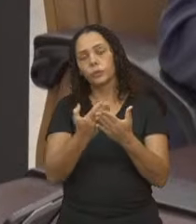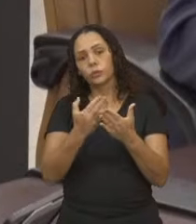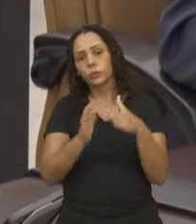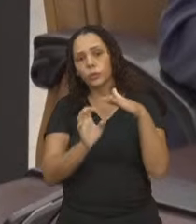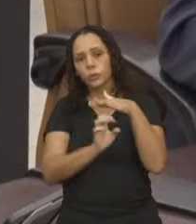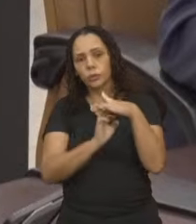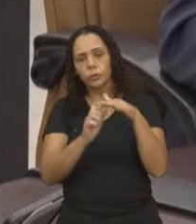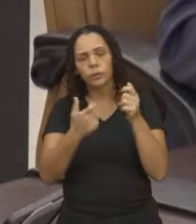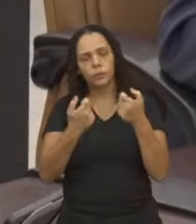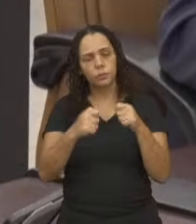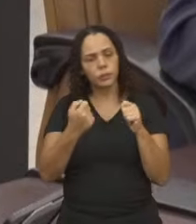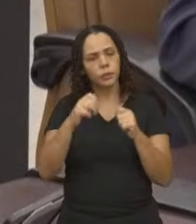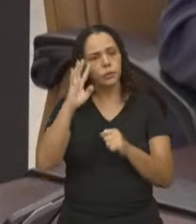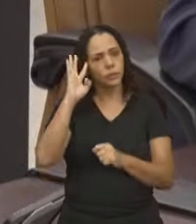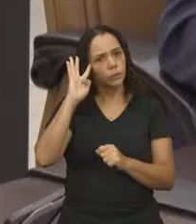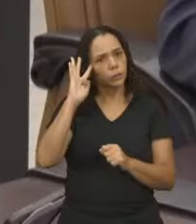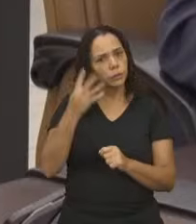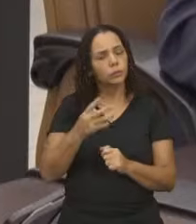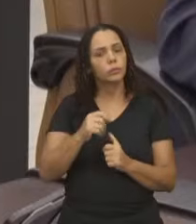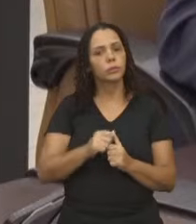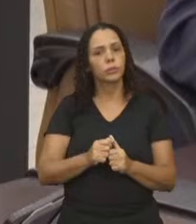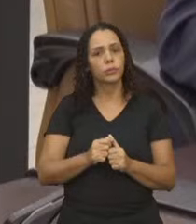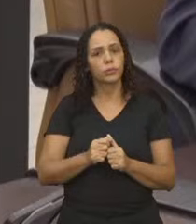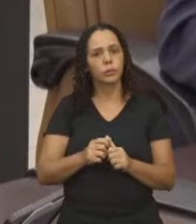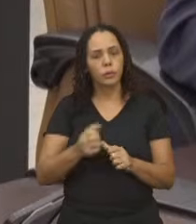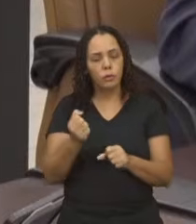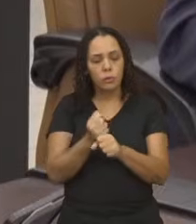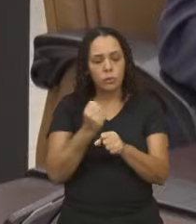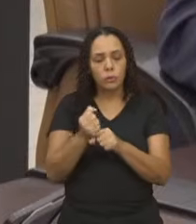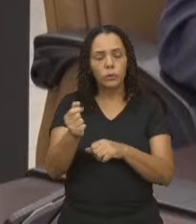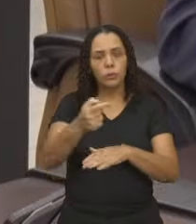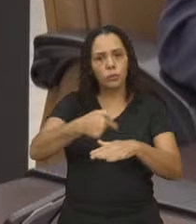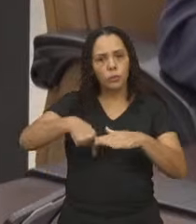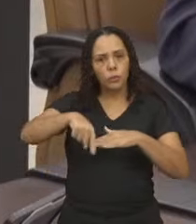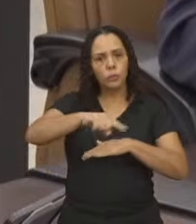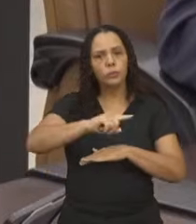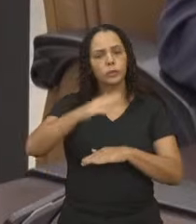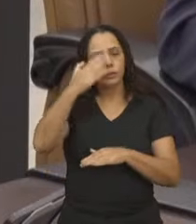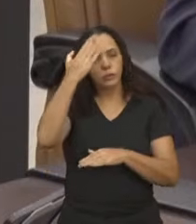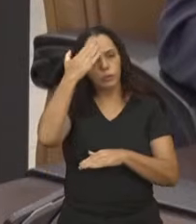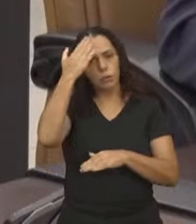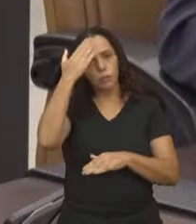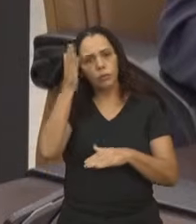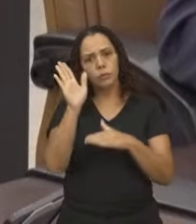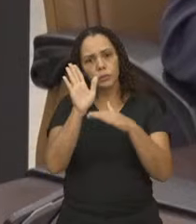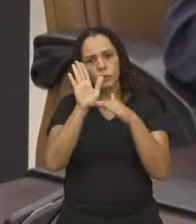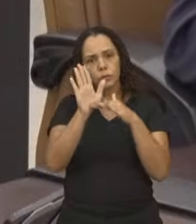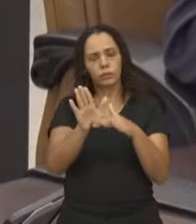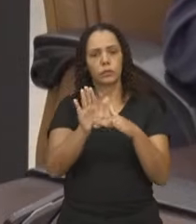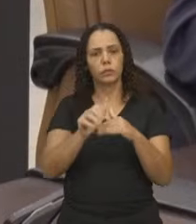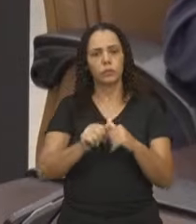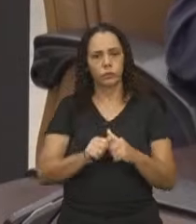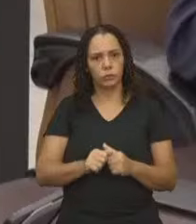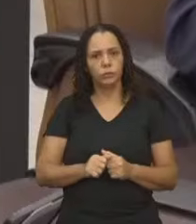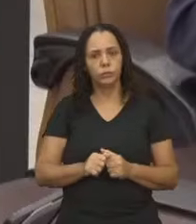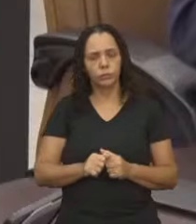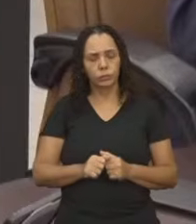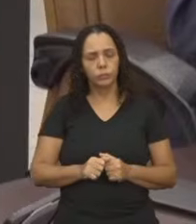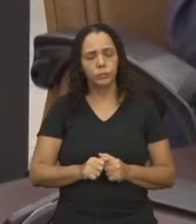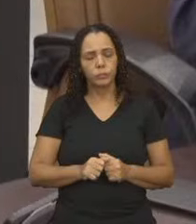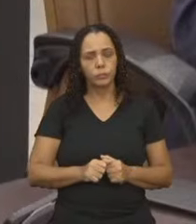tomar providências que seja feita a concessão da rotatória. Sabemos que isso ia resolver aquela entrada ali, aquela situação ali dos moradores do 1º de